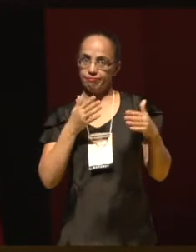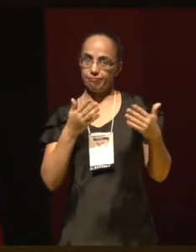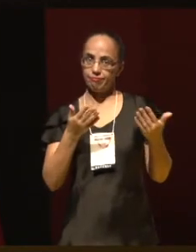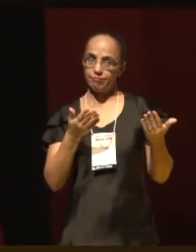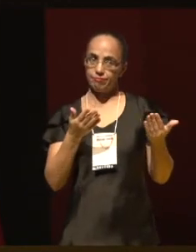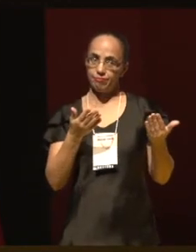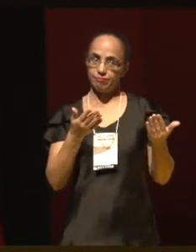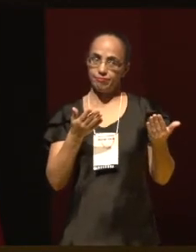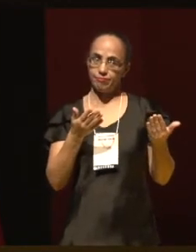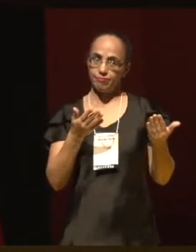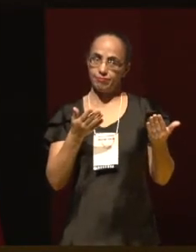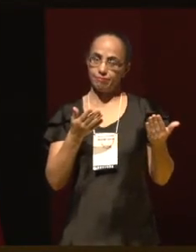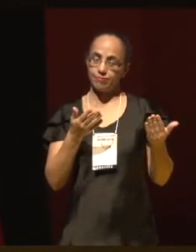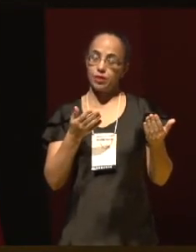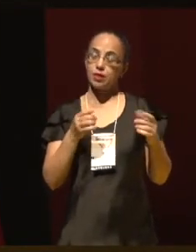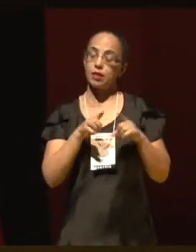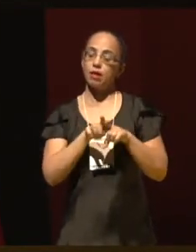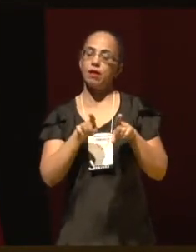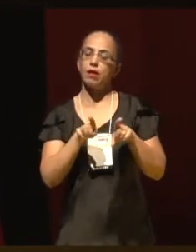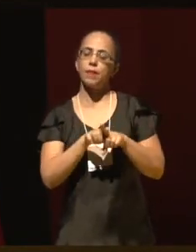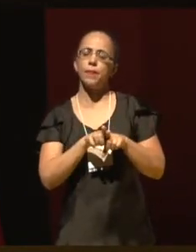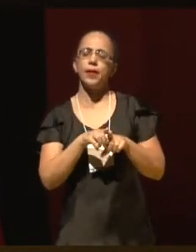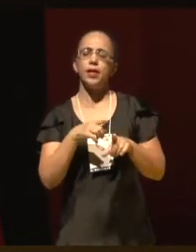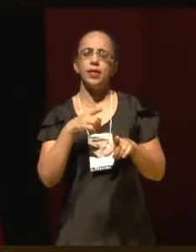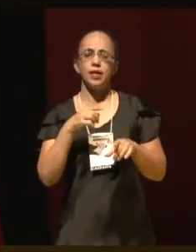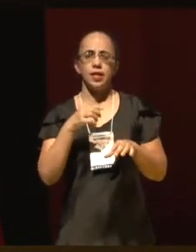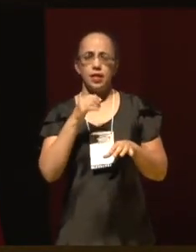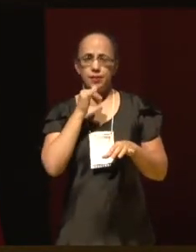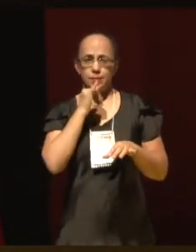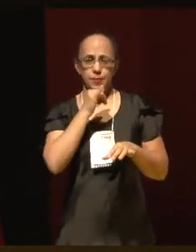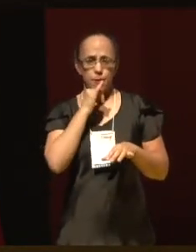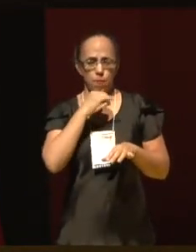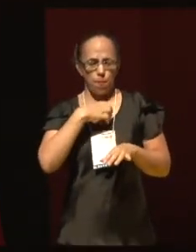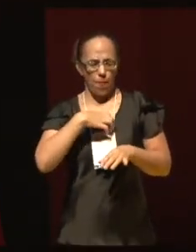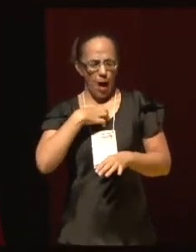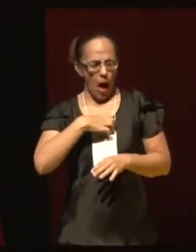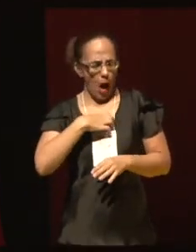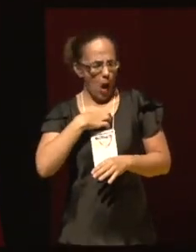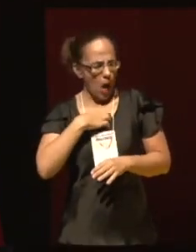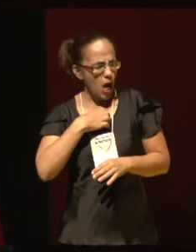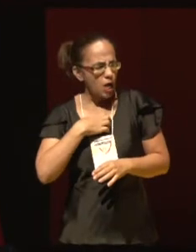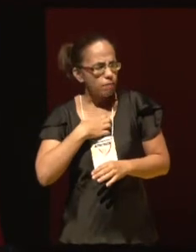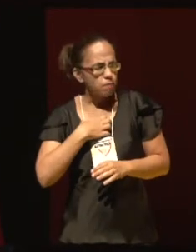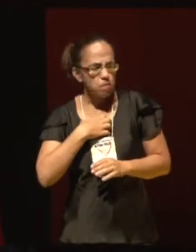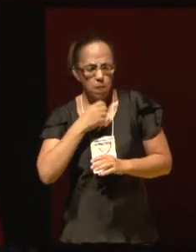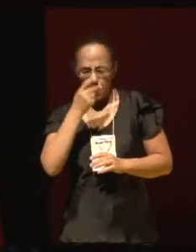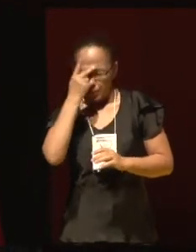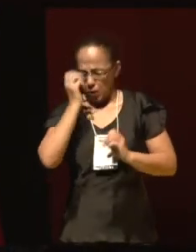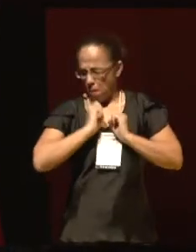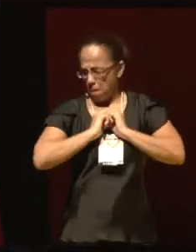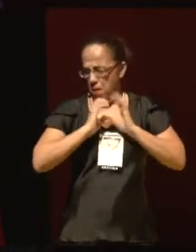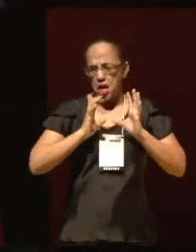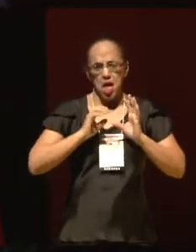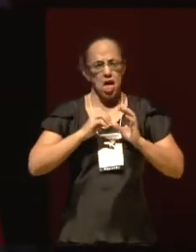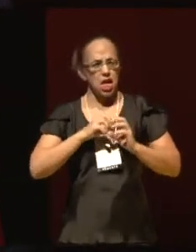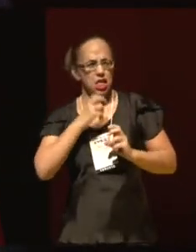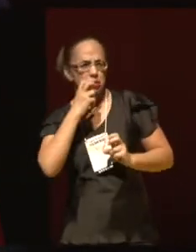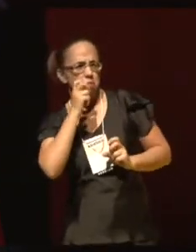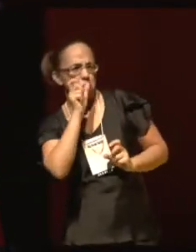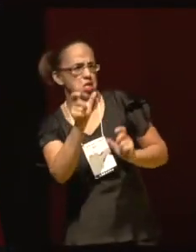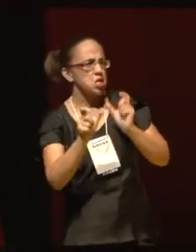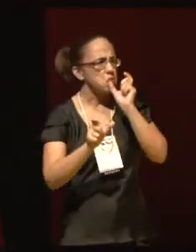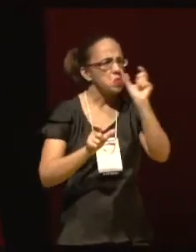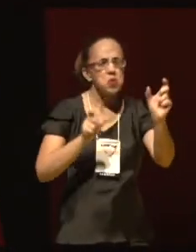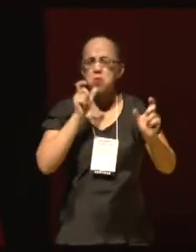os ataques de ira, quando uma pessoa começa a agredir a outras pessoas, a levantar